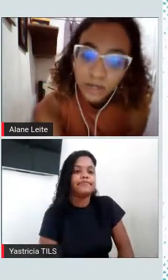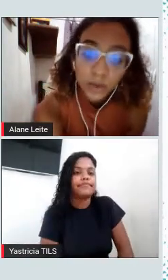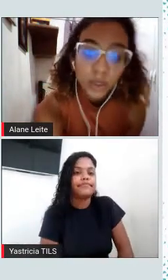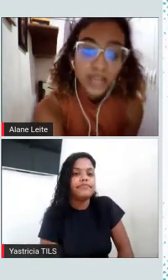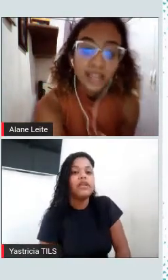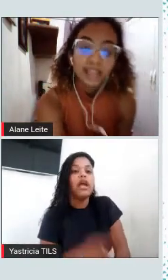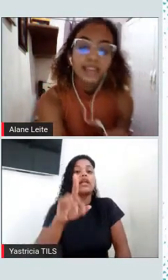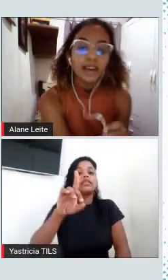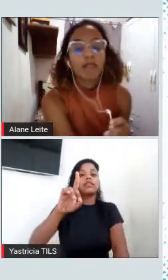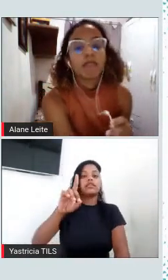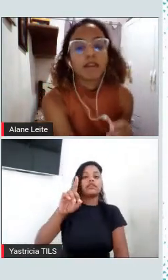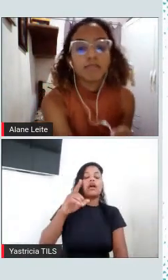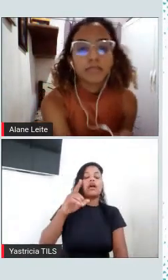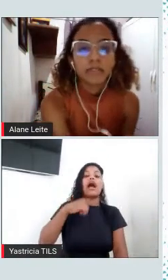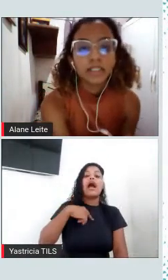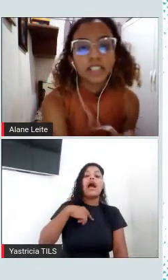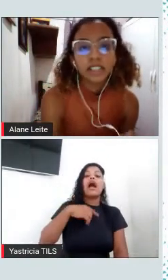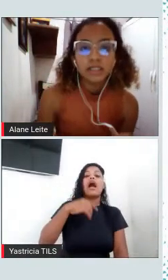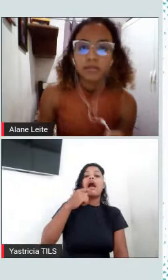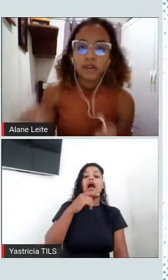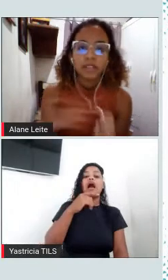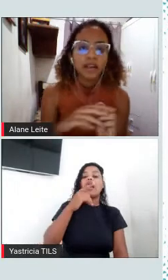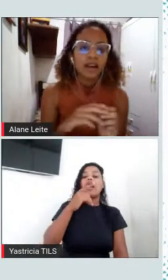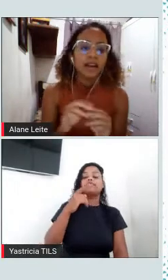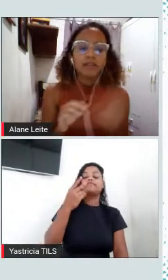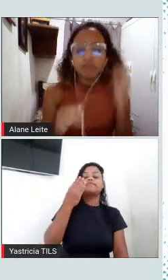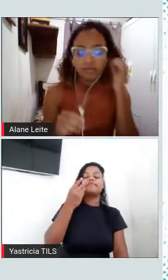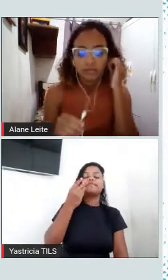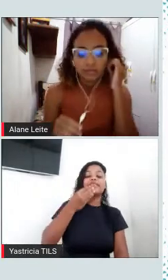dissolução do açúcar em água. Quando a gente